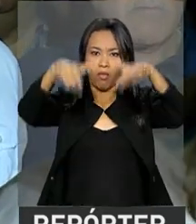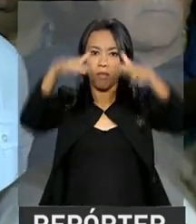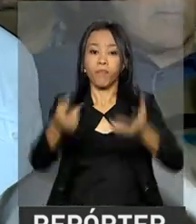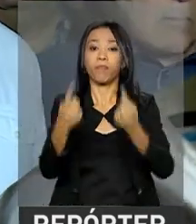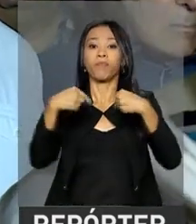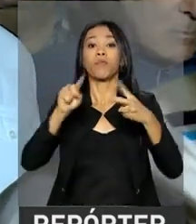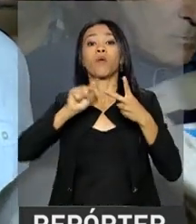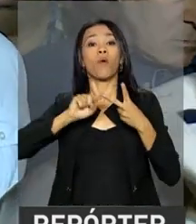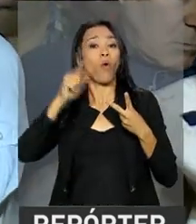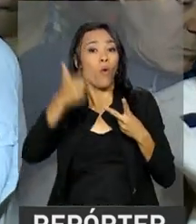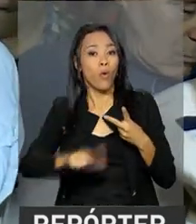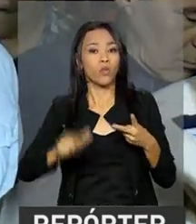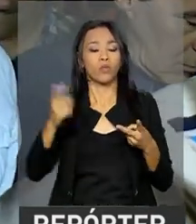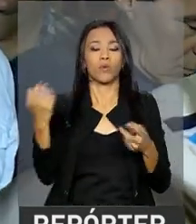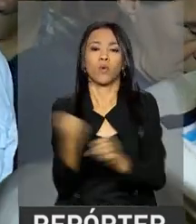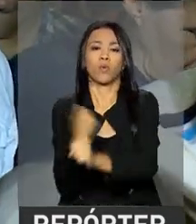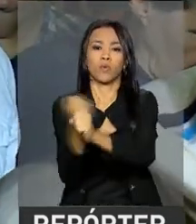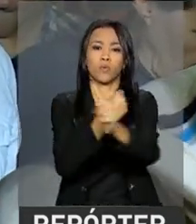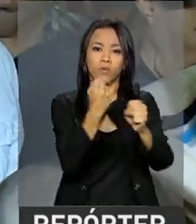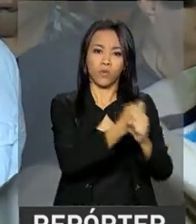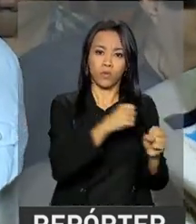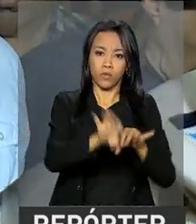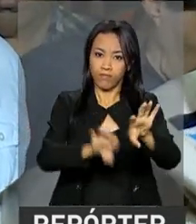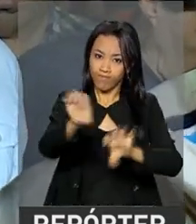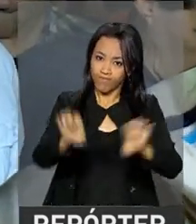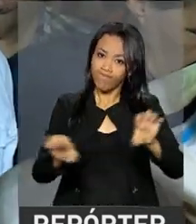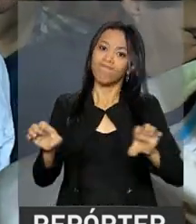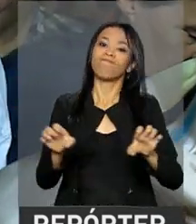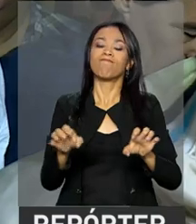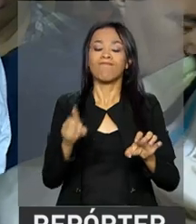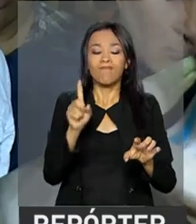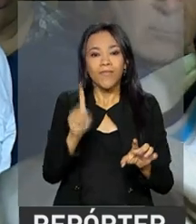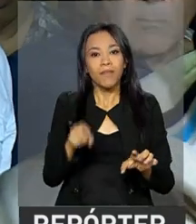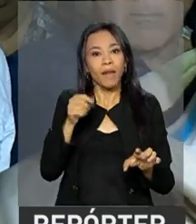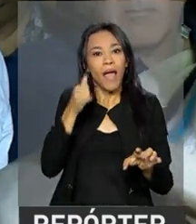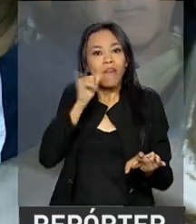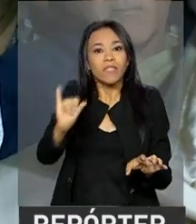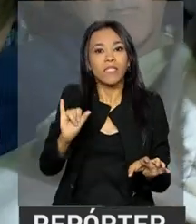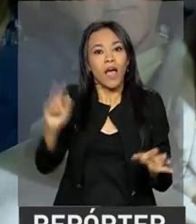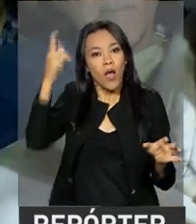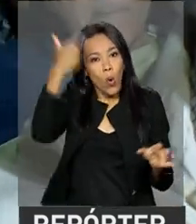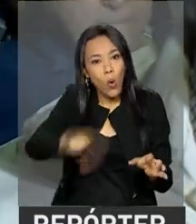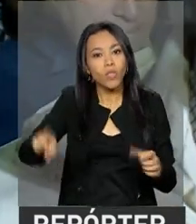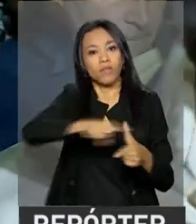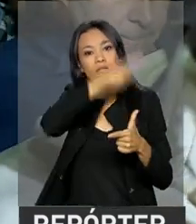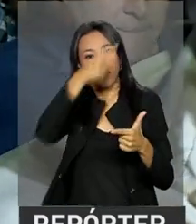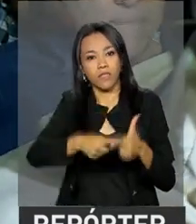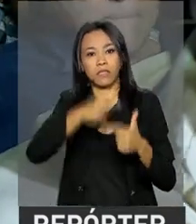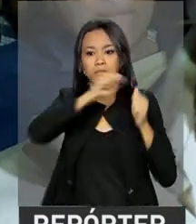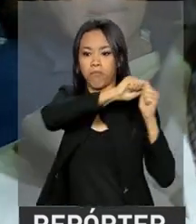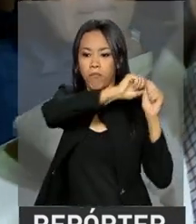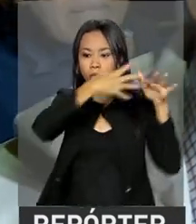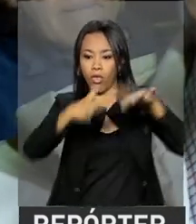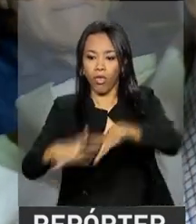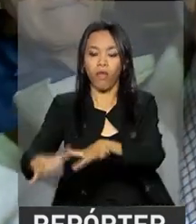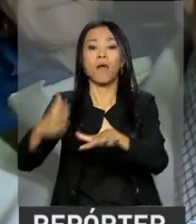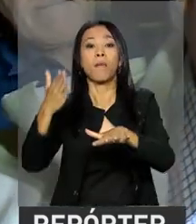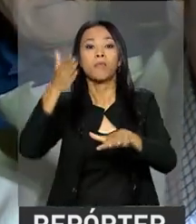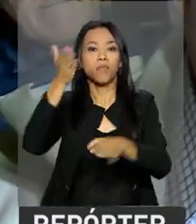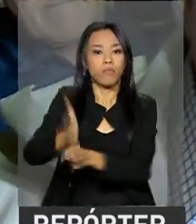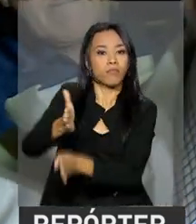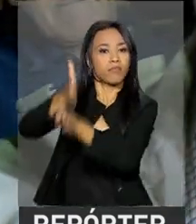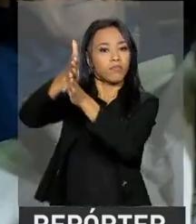emergência obras indispensáveis que sejam preventivas ou seja nós temos que proteger as encostas para que não haja